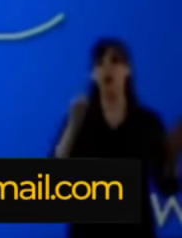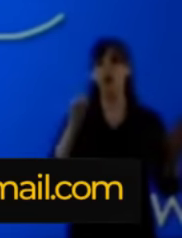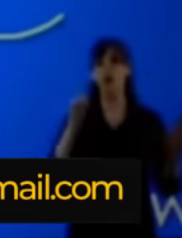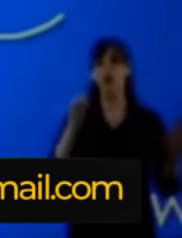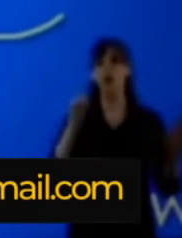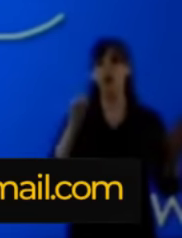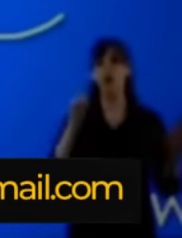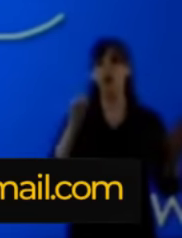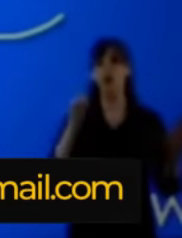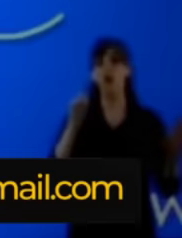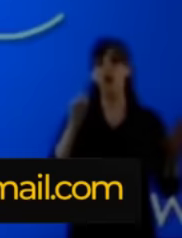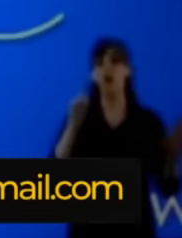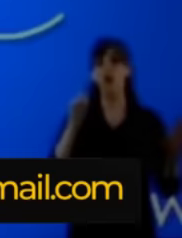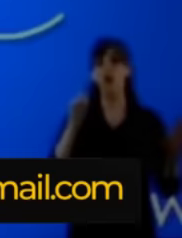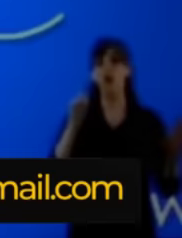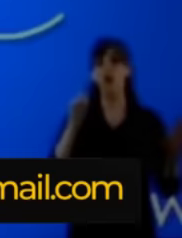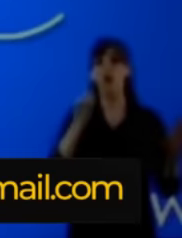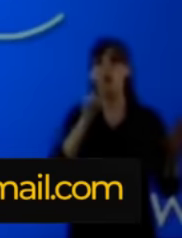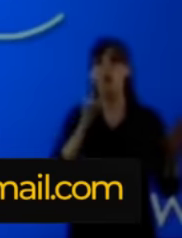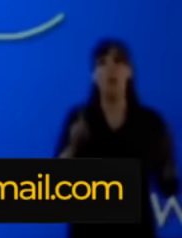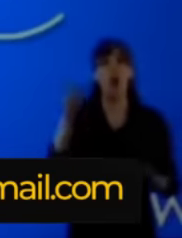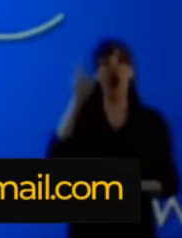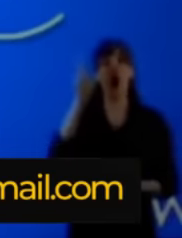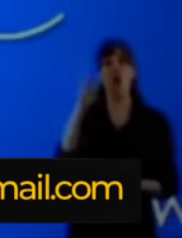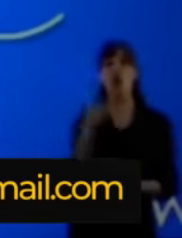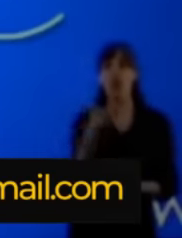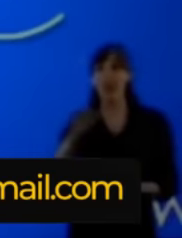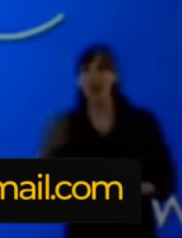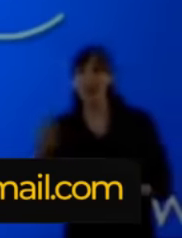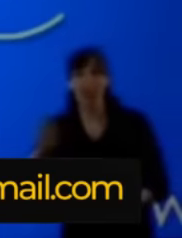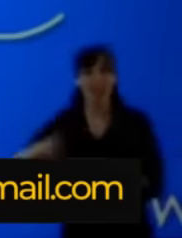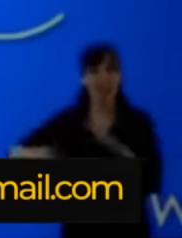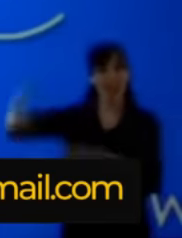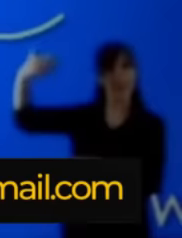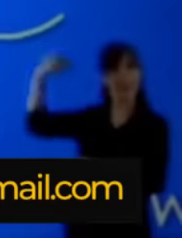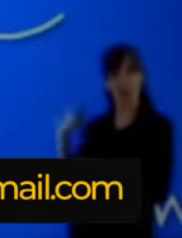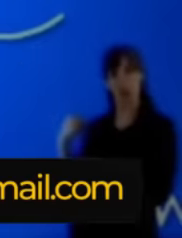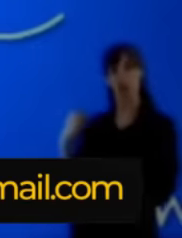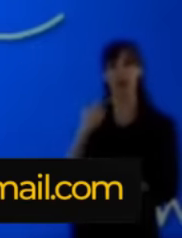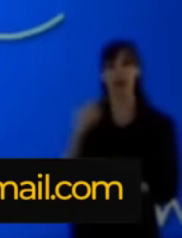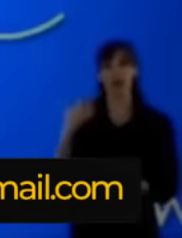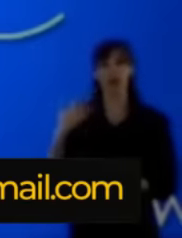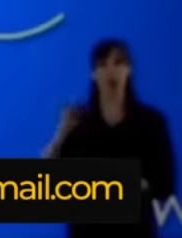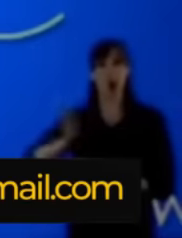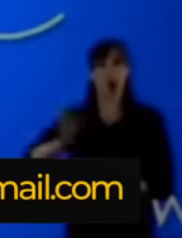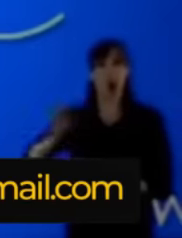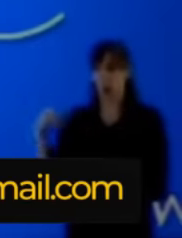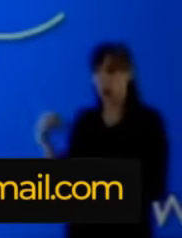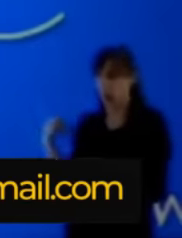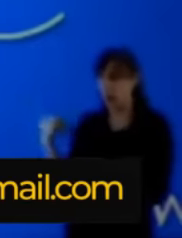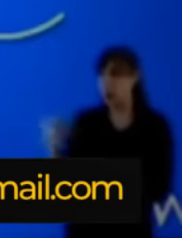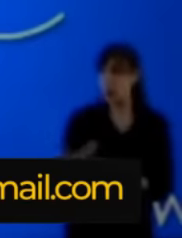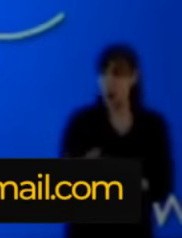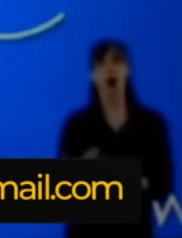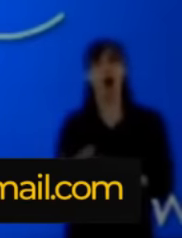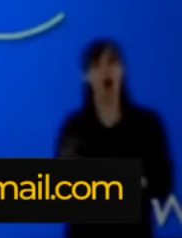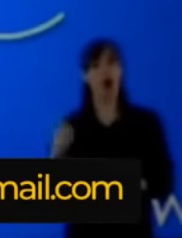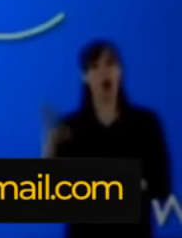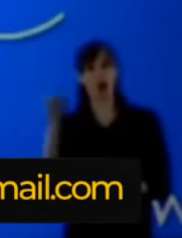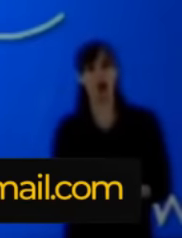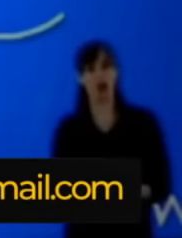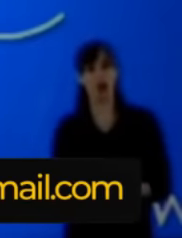ano 1860. Em 35 anos, tornamos a primeira potência do